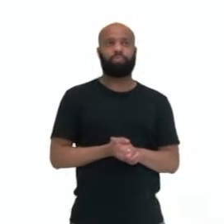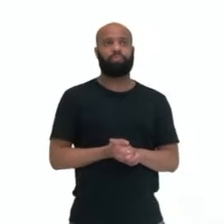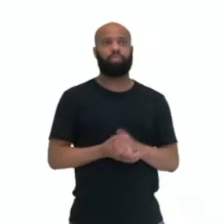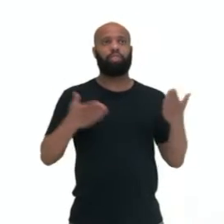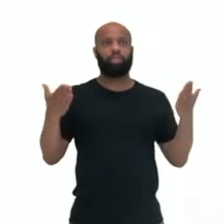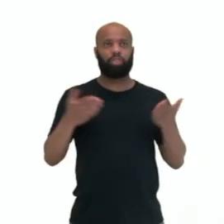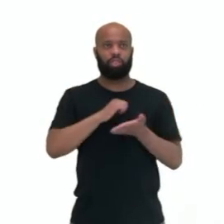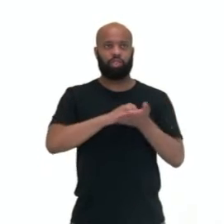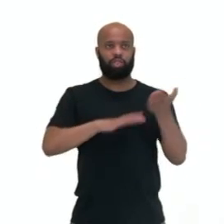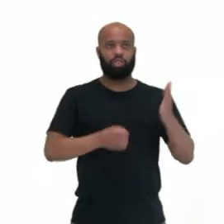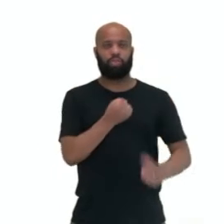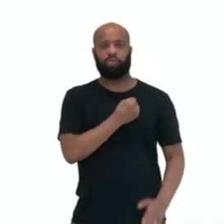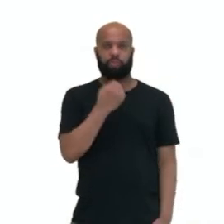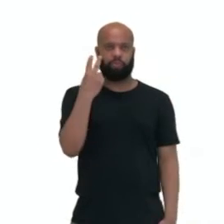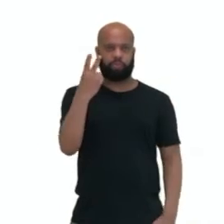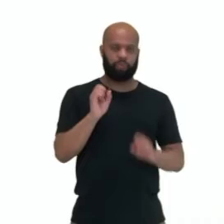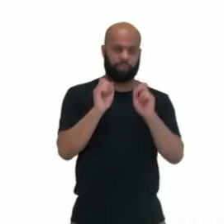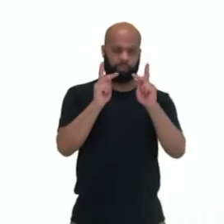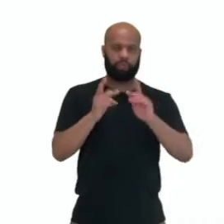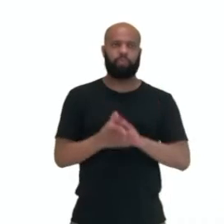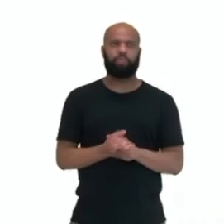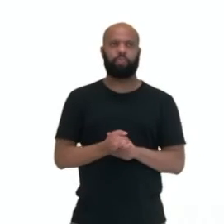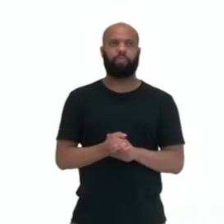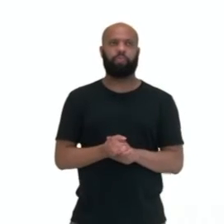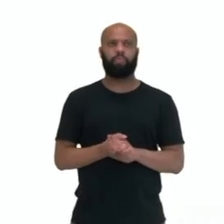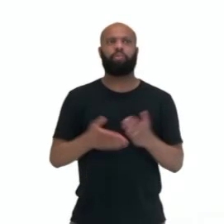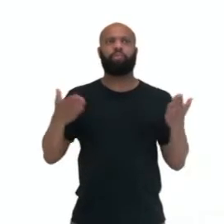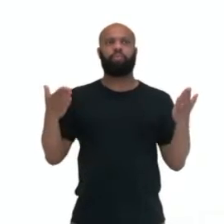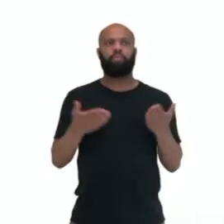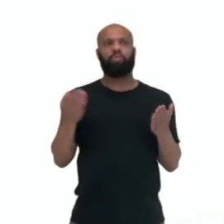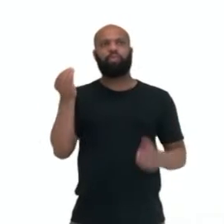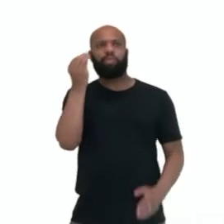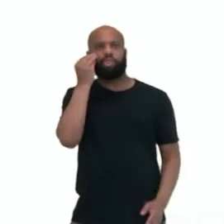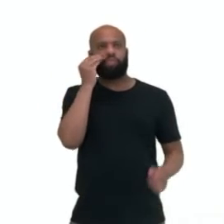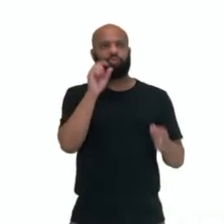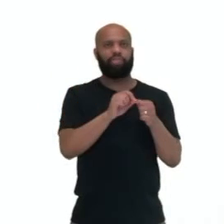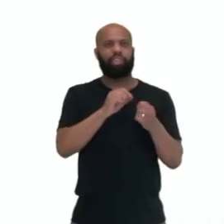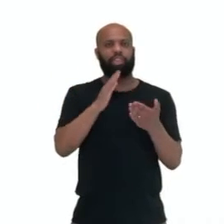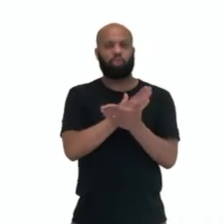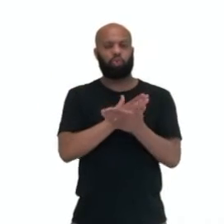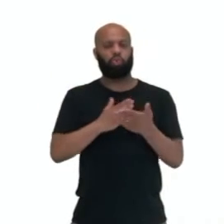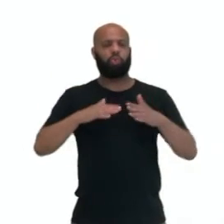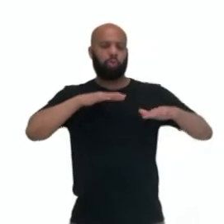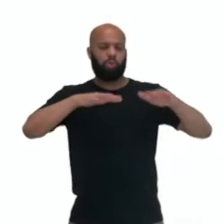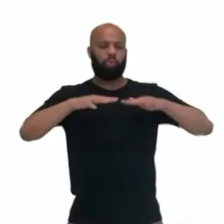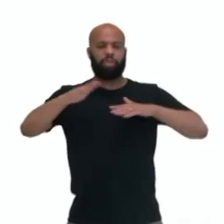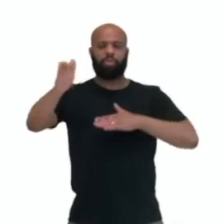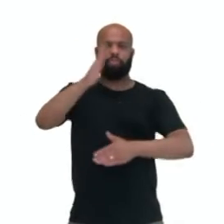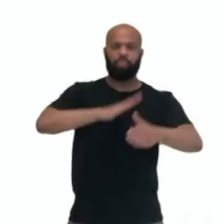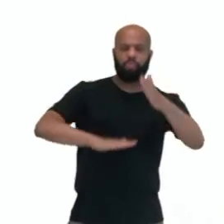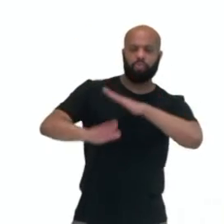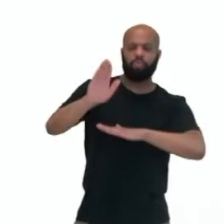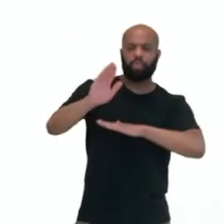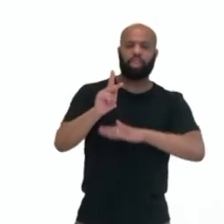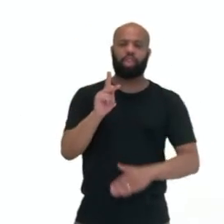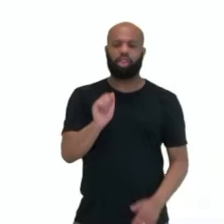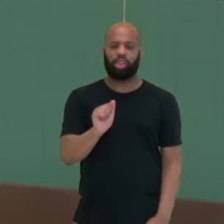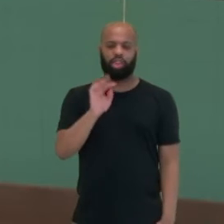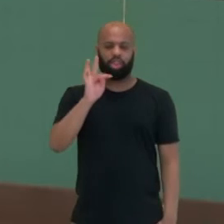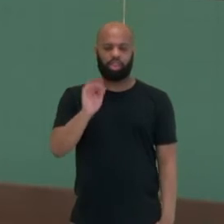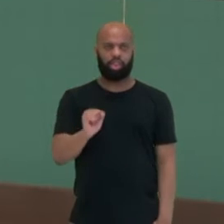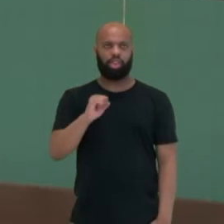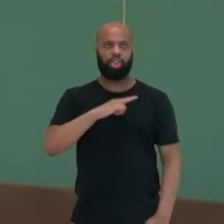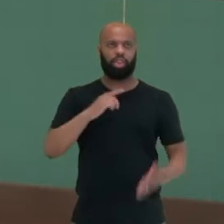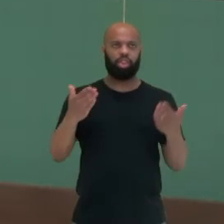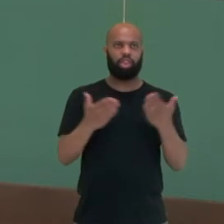E a gente chega no nosso segundo exercício. Vamos tentar realizar alguns movimentos do kata. Então aqui tem um